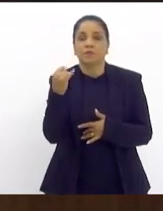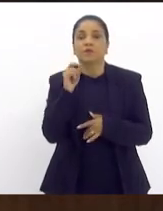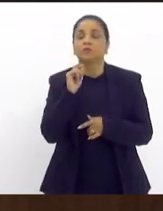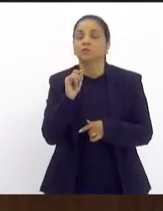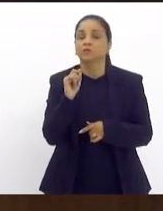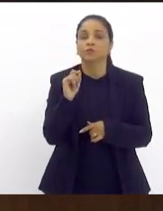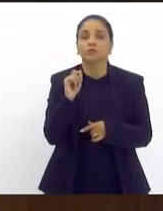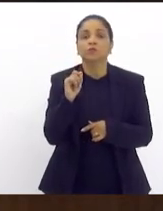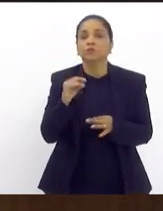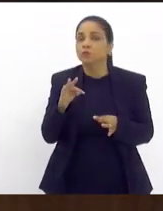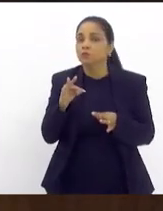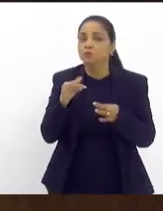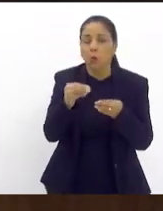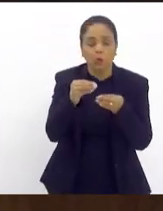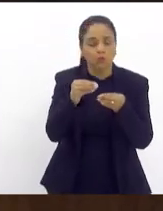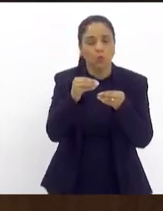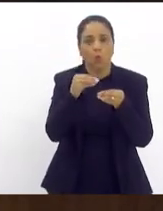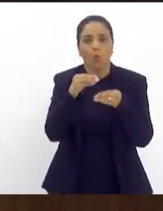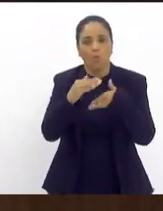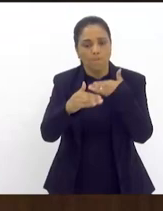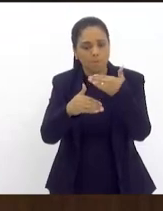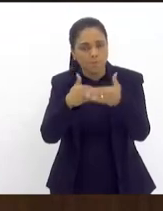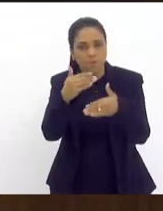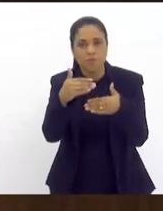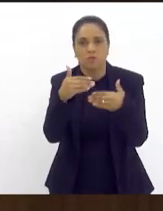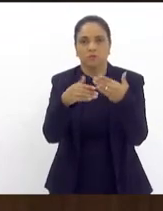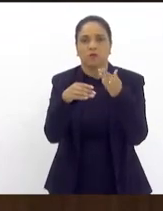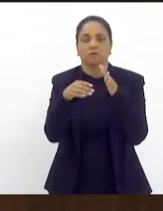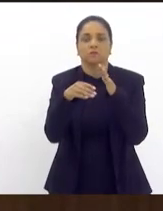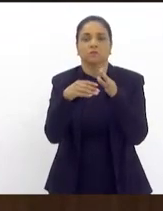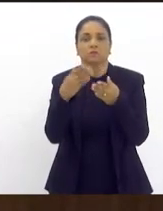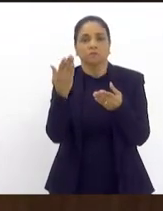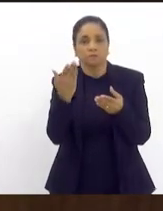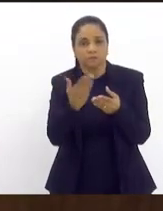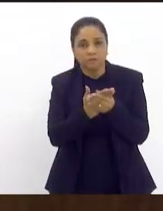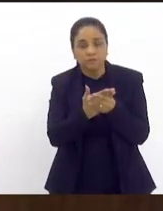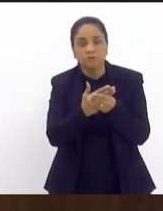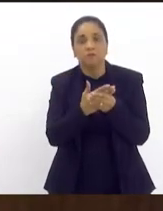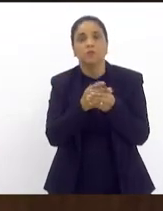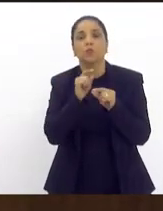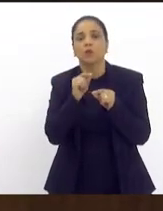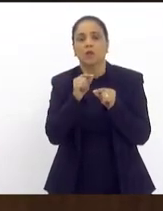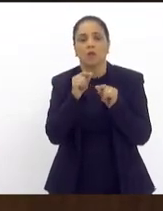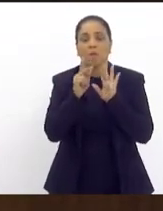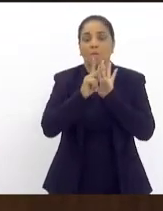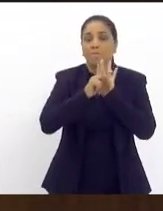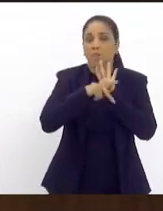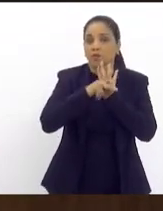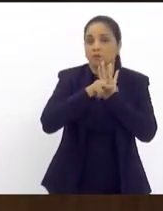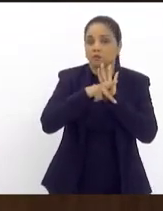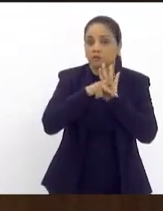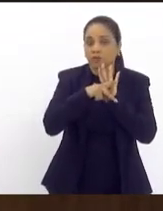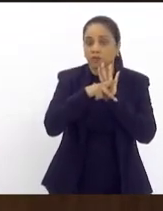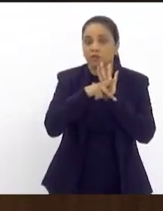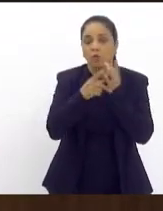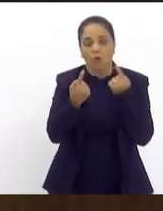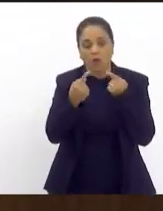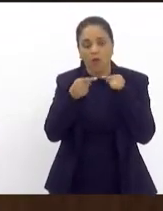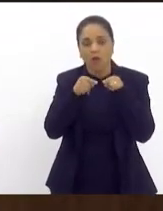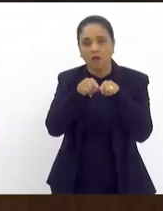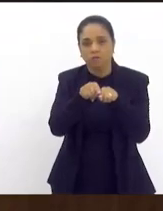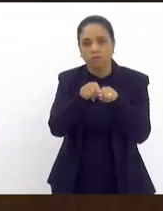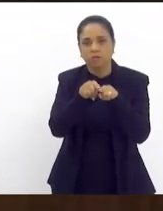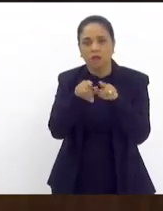de todo esse processo esse projeto também a Lia a prevenção ao